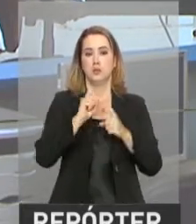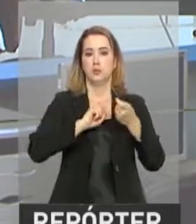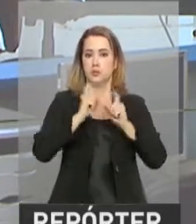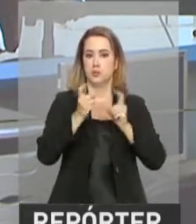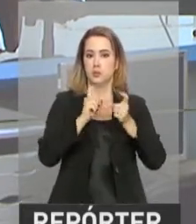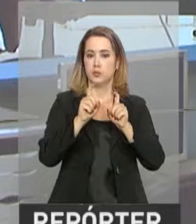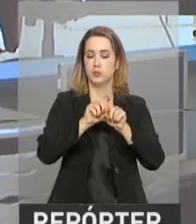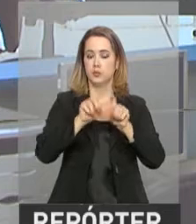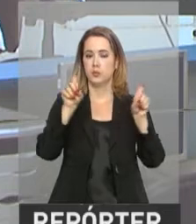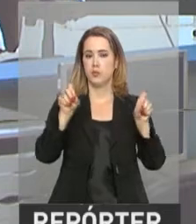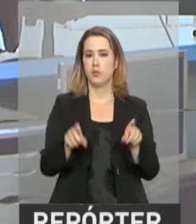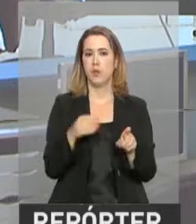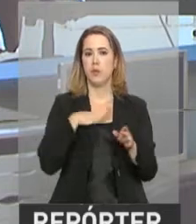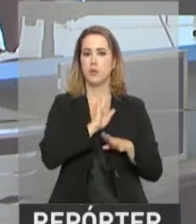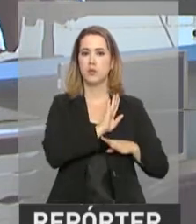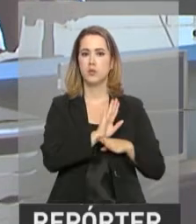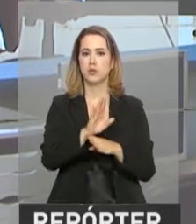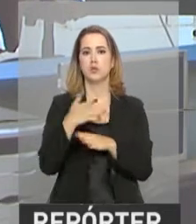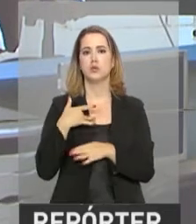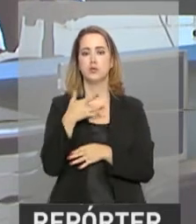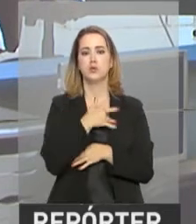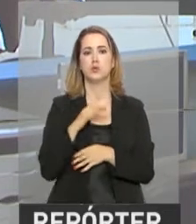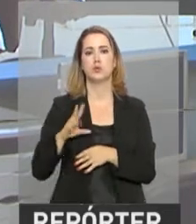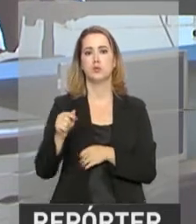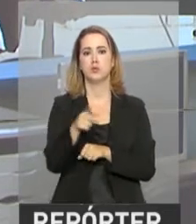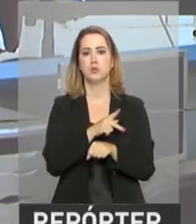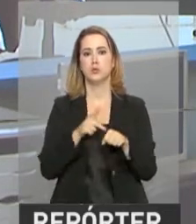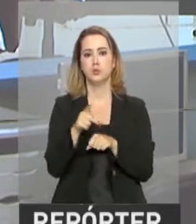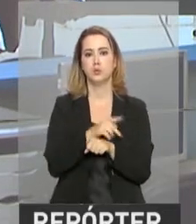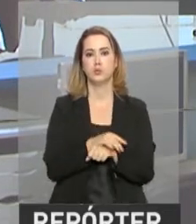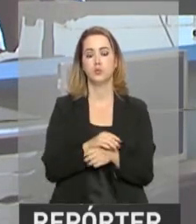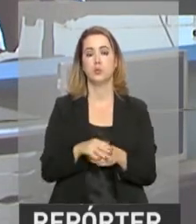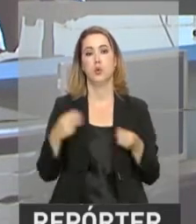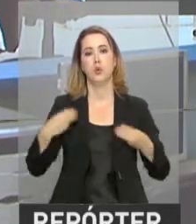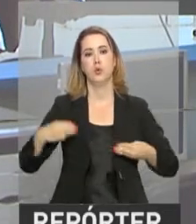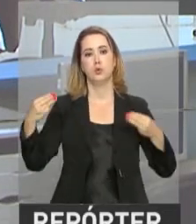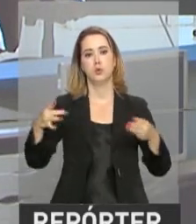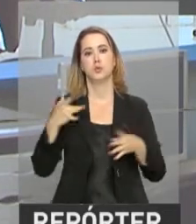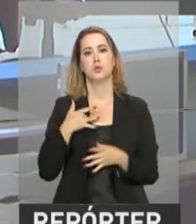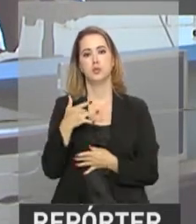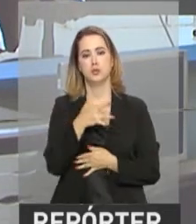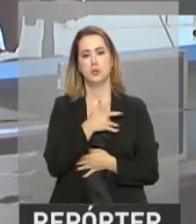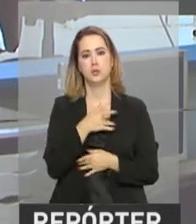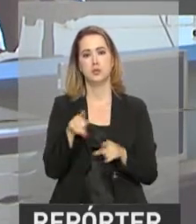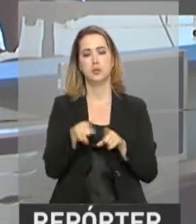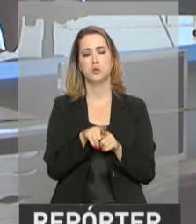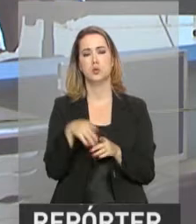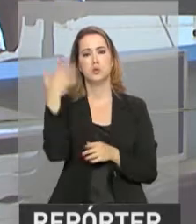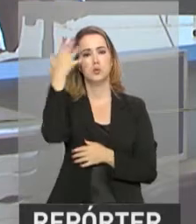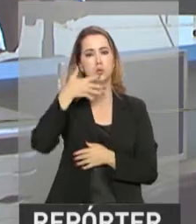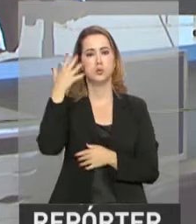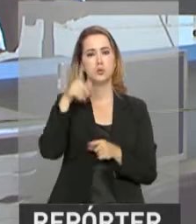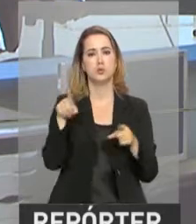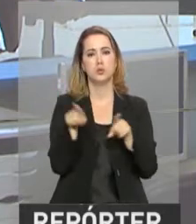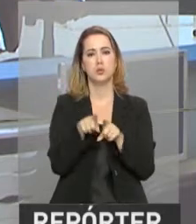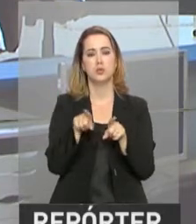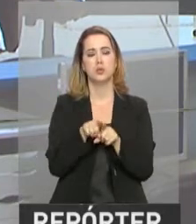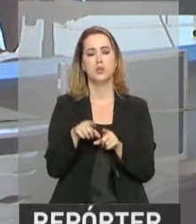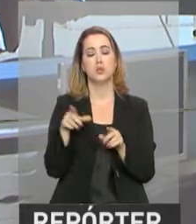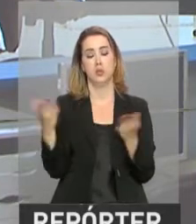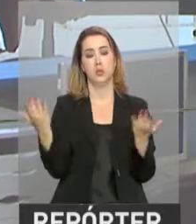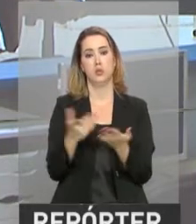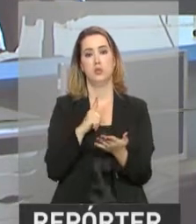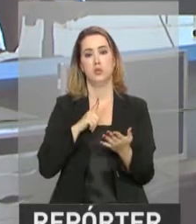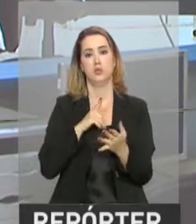colaborar nas decisões relacionadas à saúde em todo o país. O ministro da Saúde, Ricardo Barros, explicou também que vai ser feito